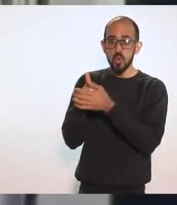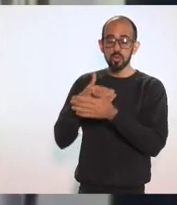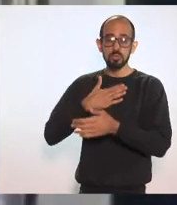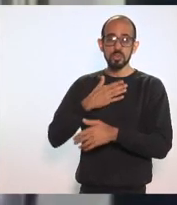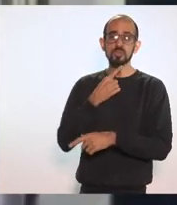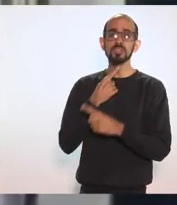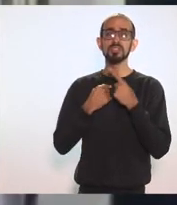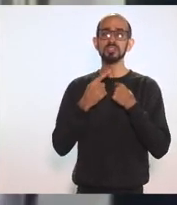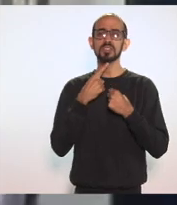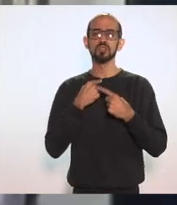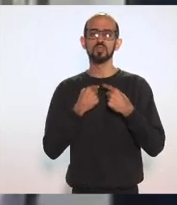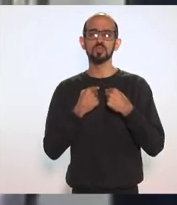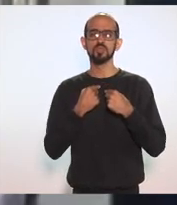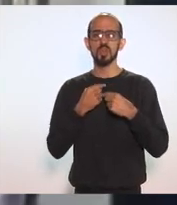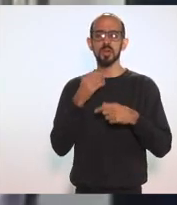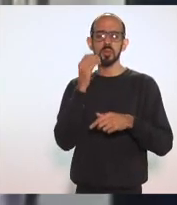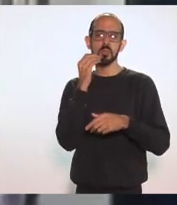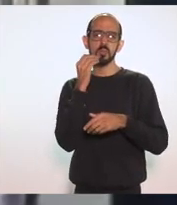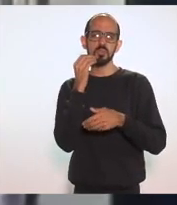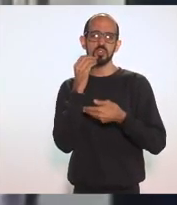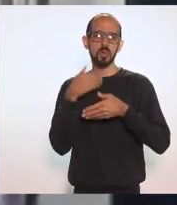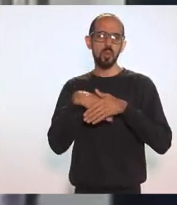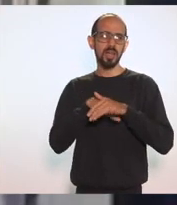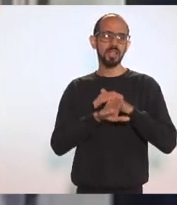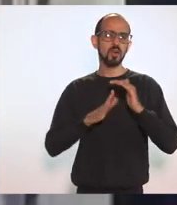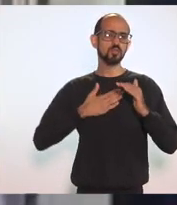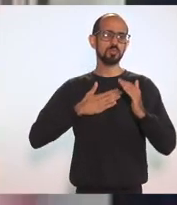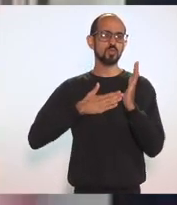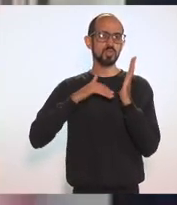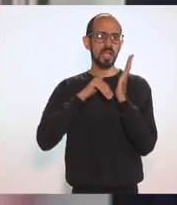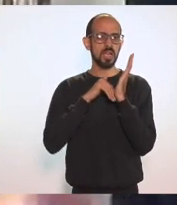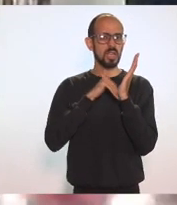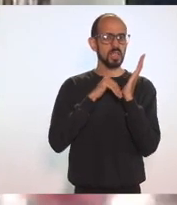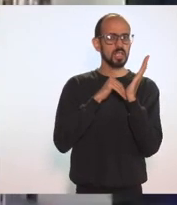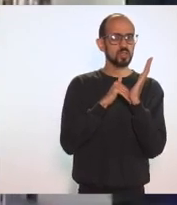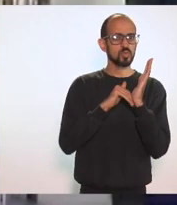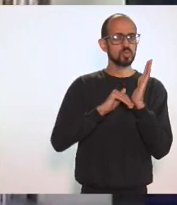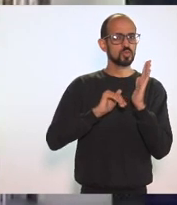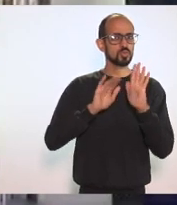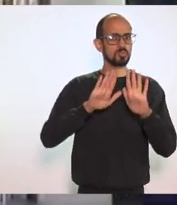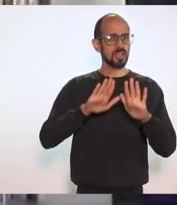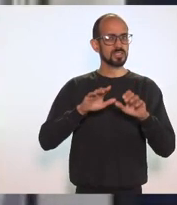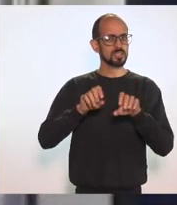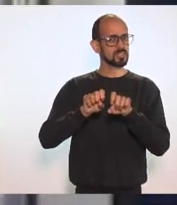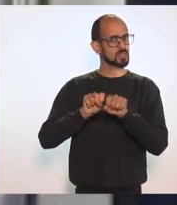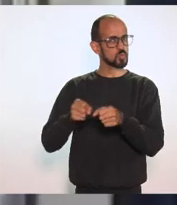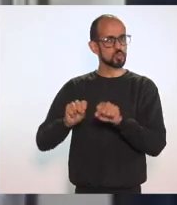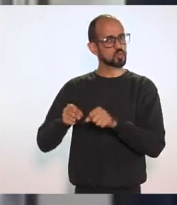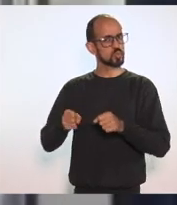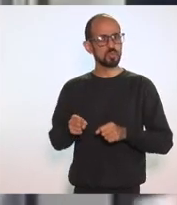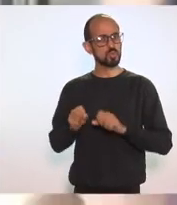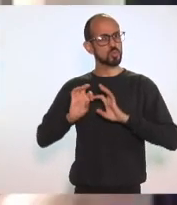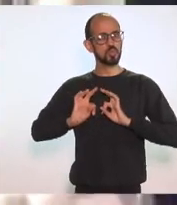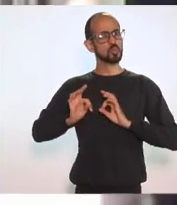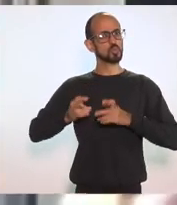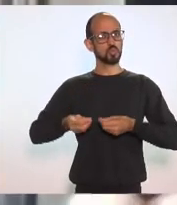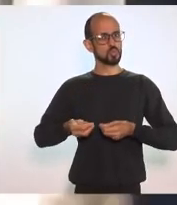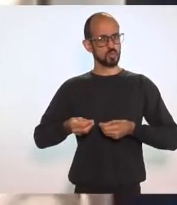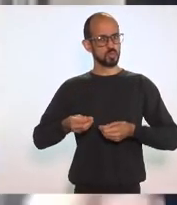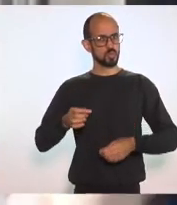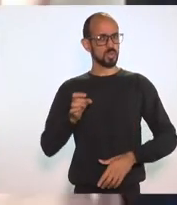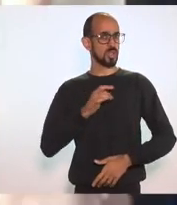Poderia guardar aí os meus segredos. Como estão destruindo tudo, tenho